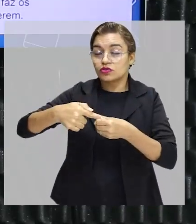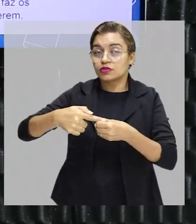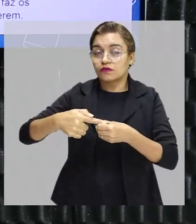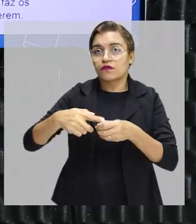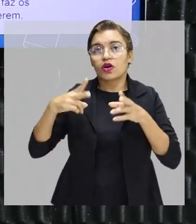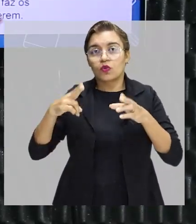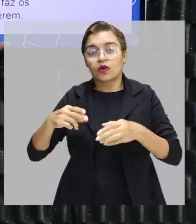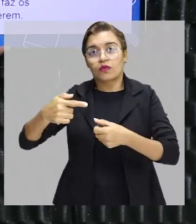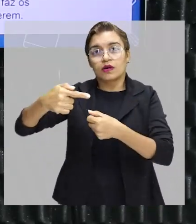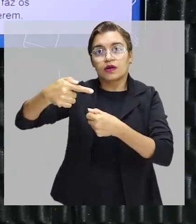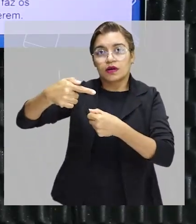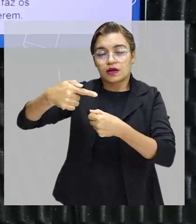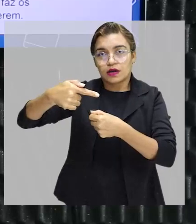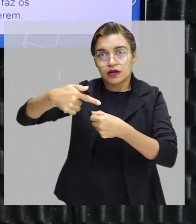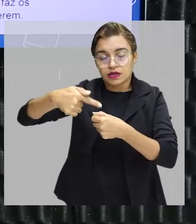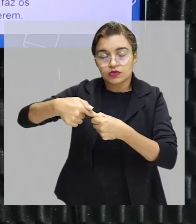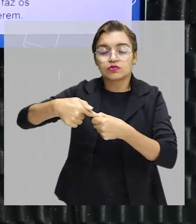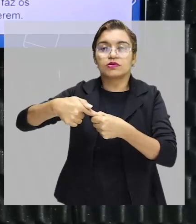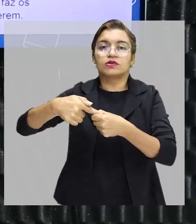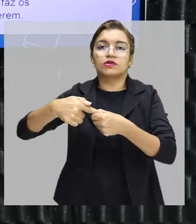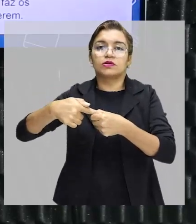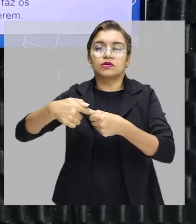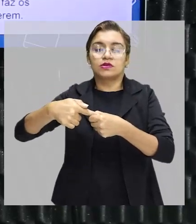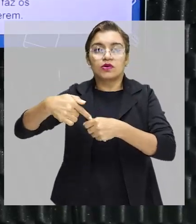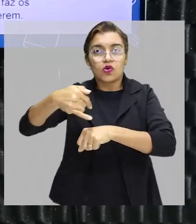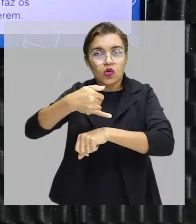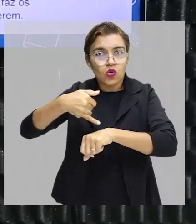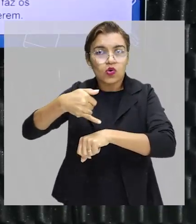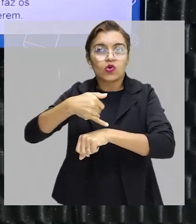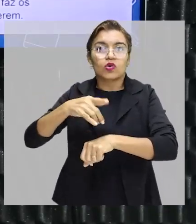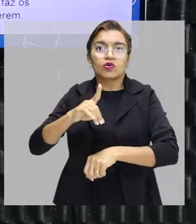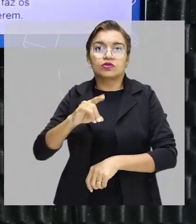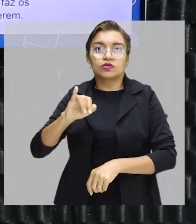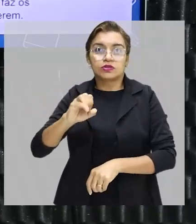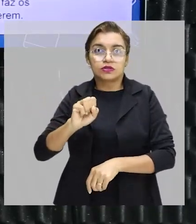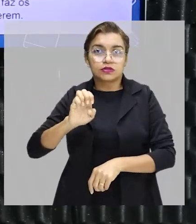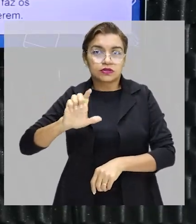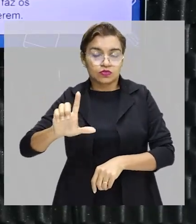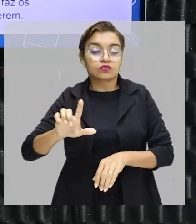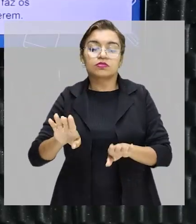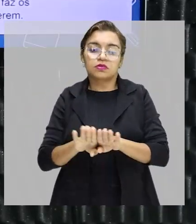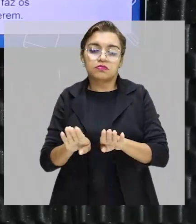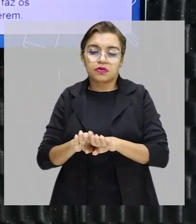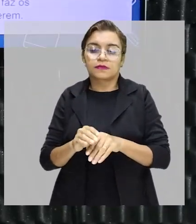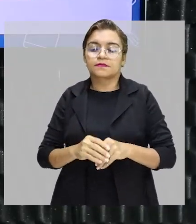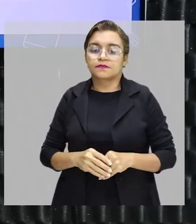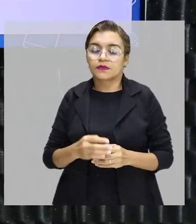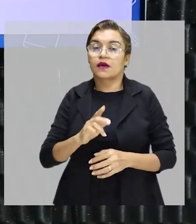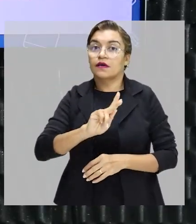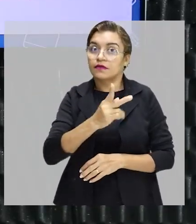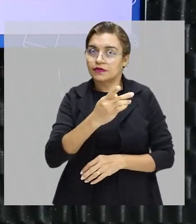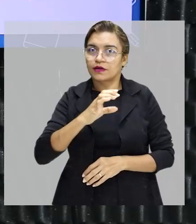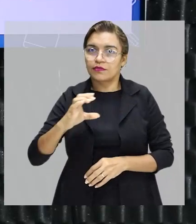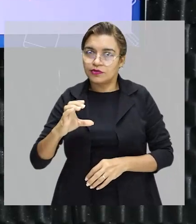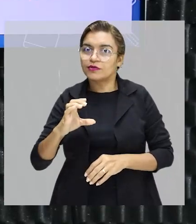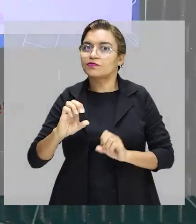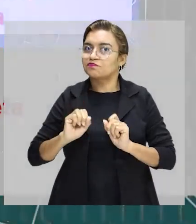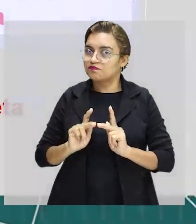a gasolina e o óleo diesel, que esses sim são hidrocarbonetos. Beleza,